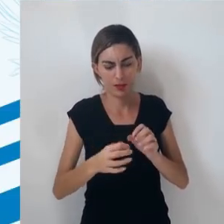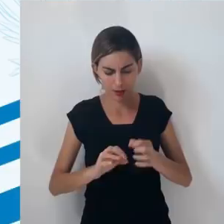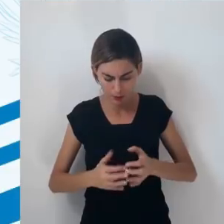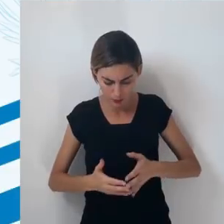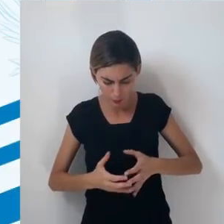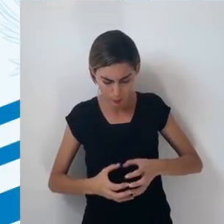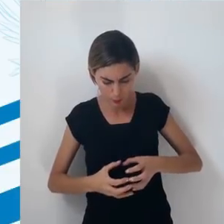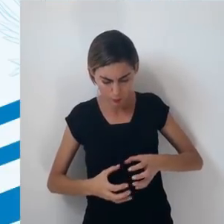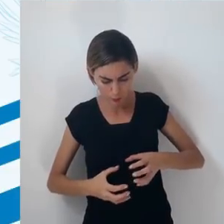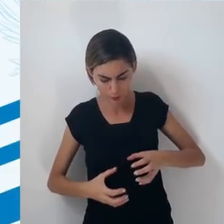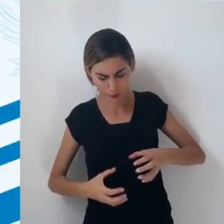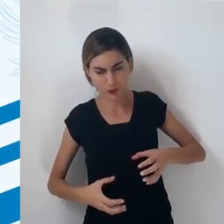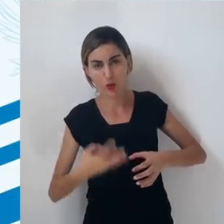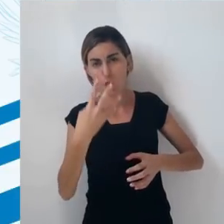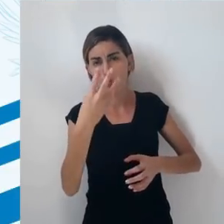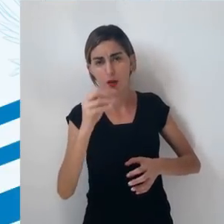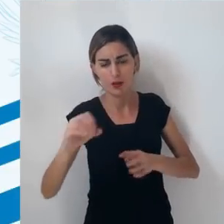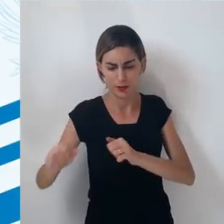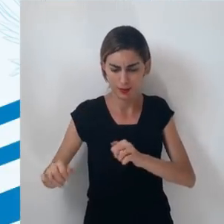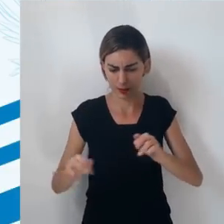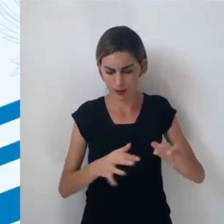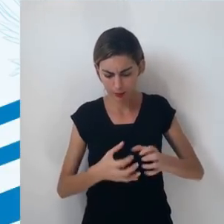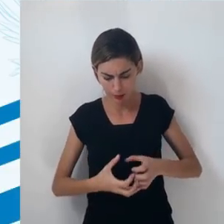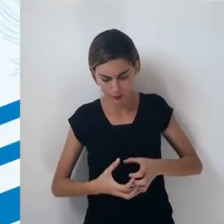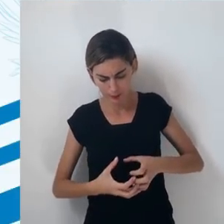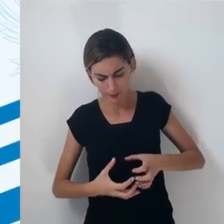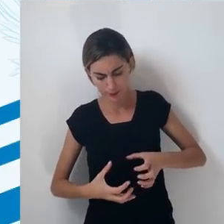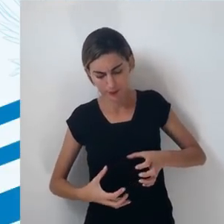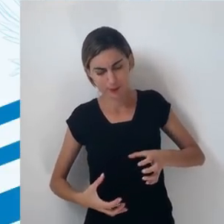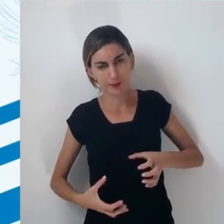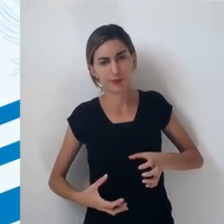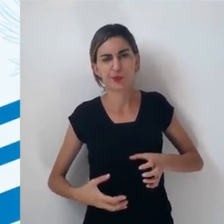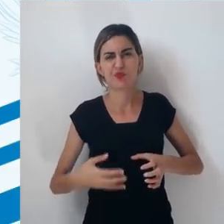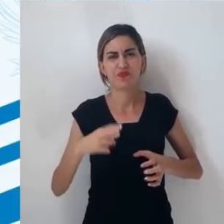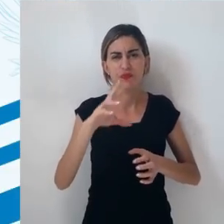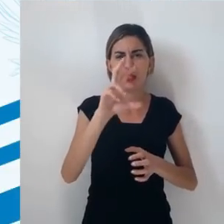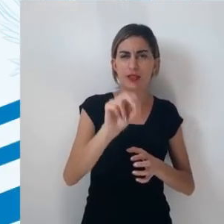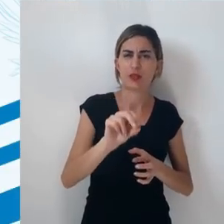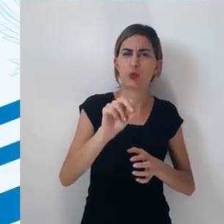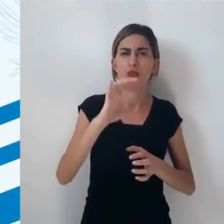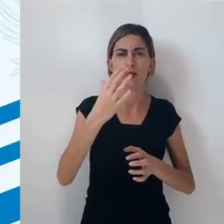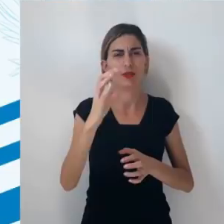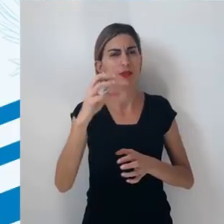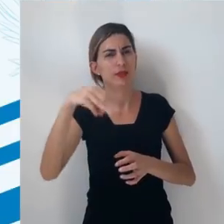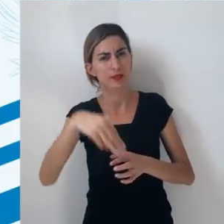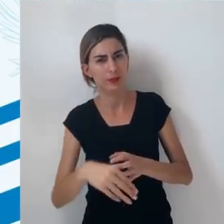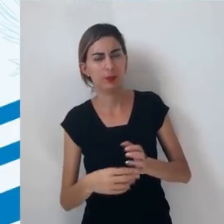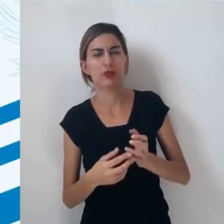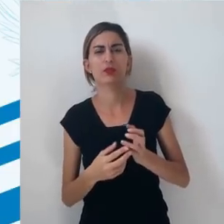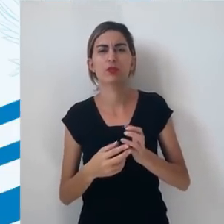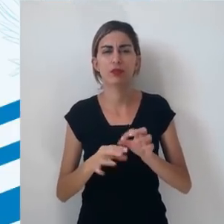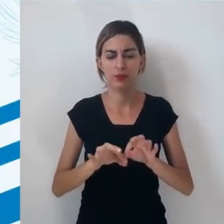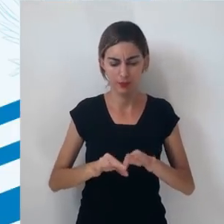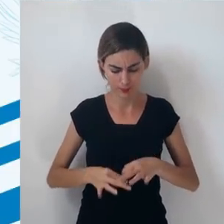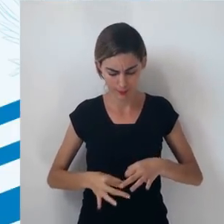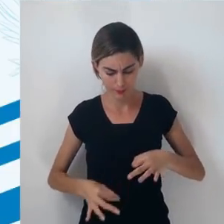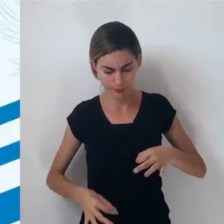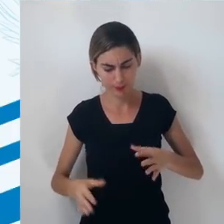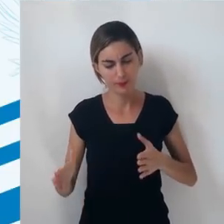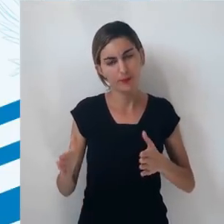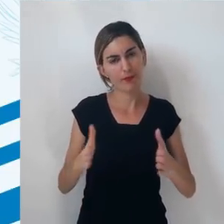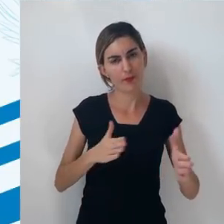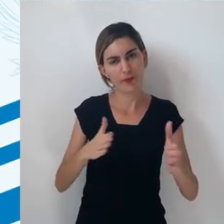36 centímetros. E com 40 semanas, ele consegue chegar aí com 50 centímetros. Existe